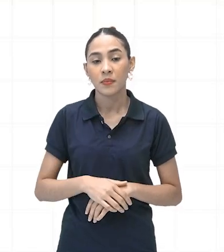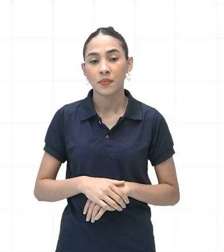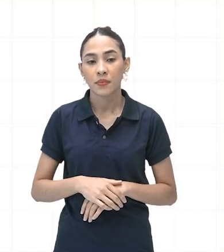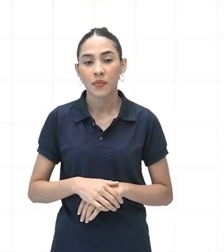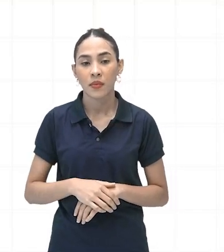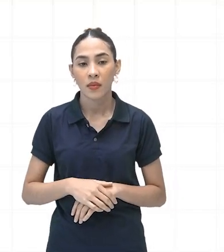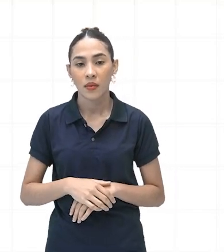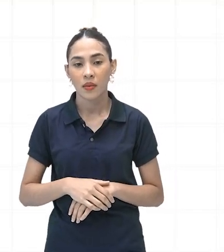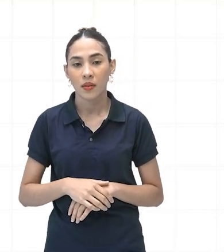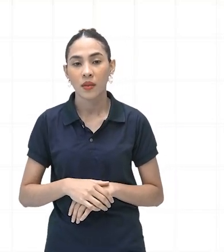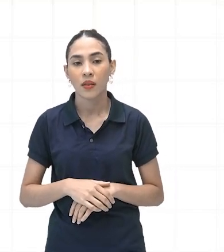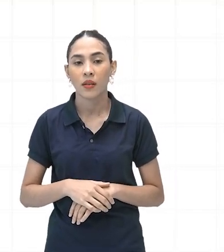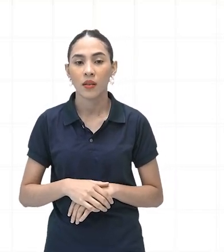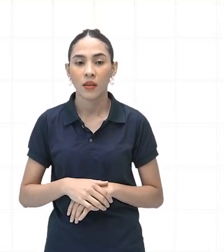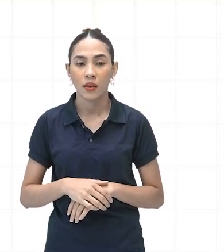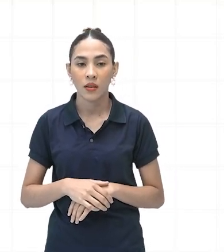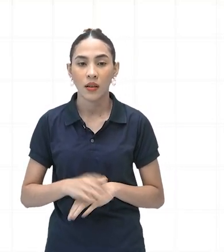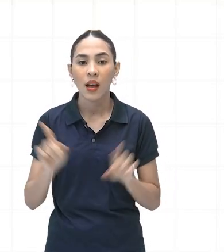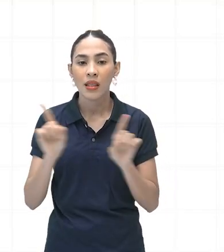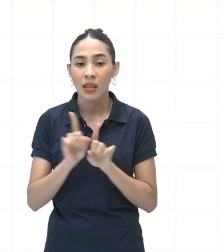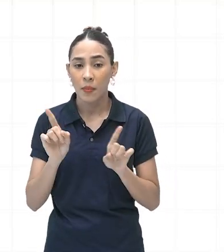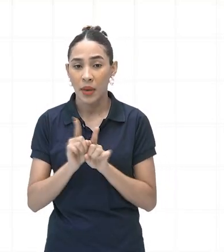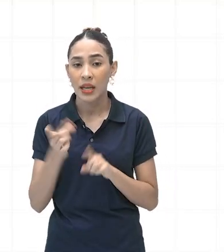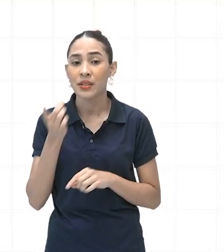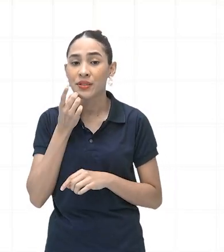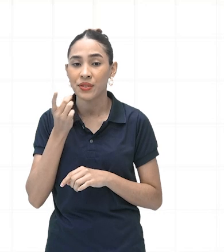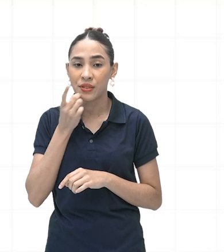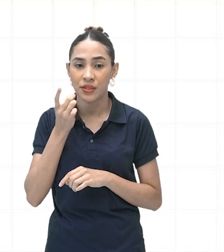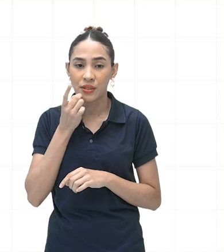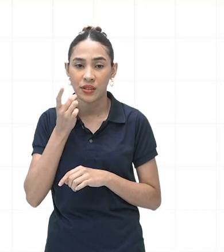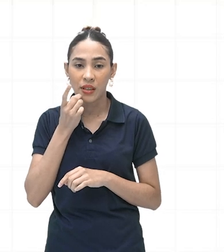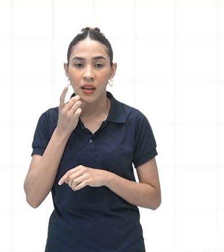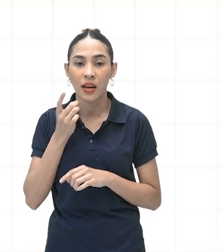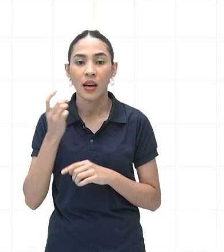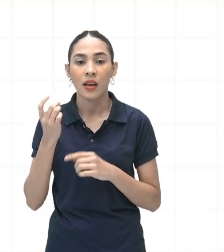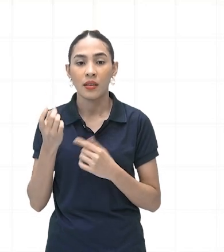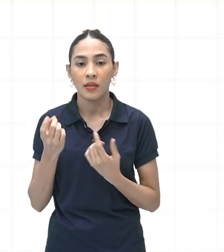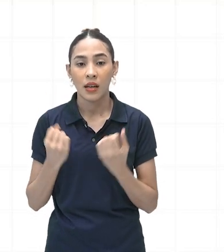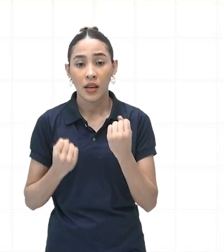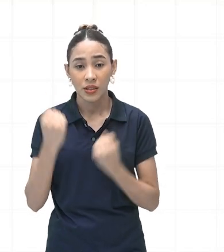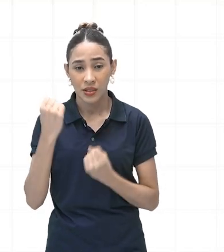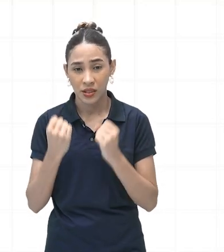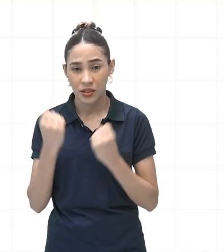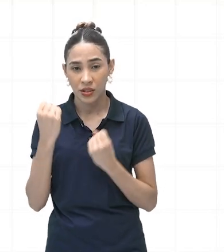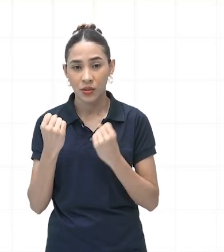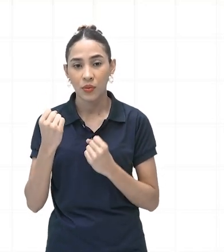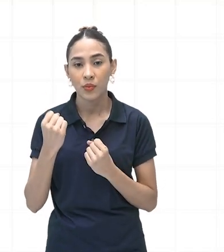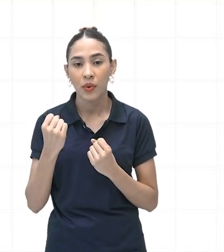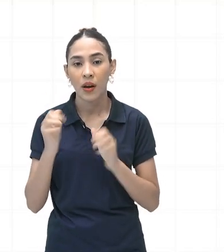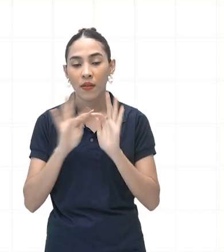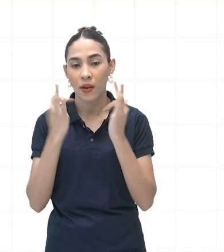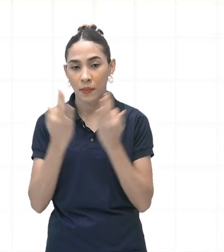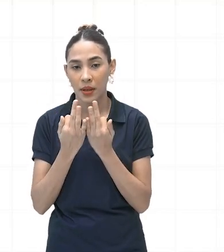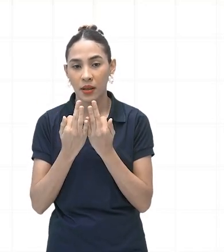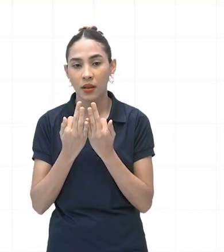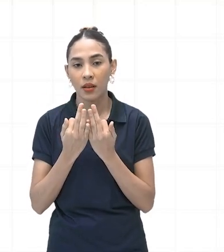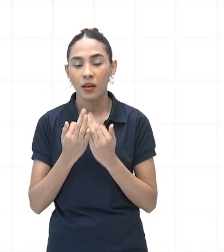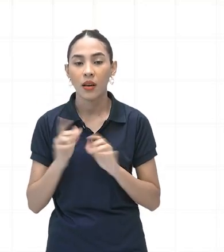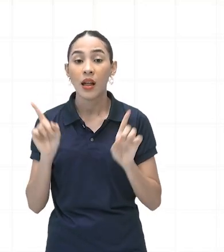Vou também ver o número de dias que essa família vai estar dirigindo e vou também